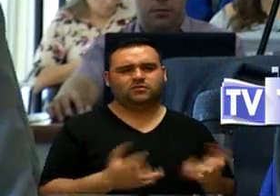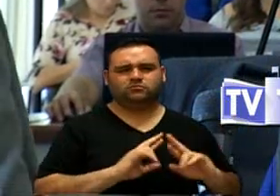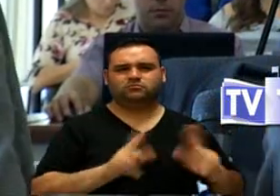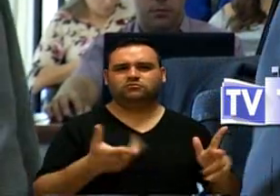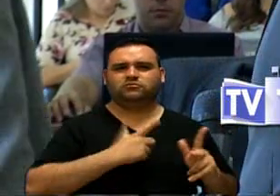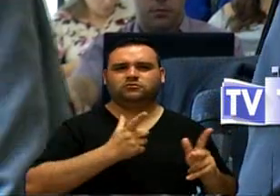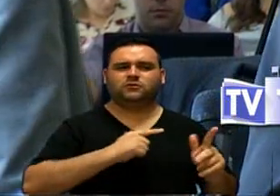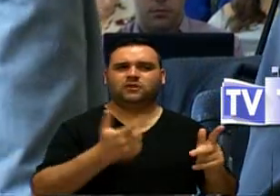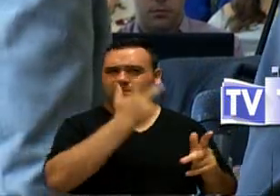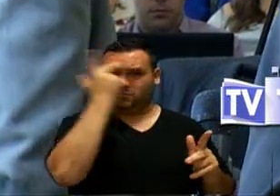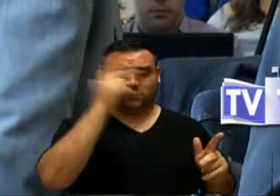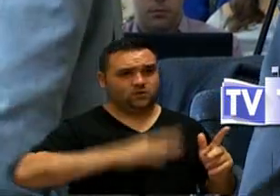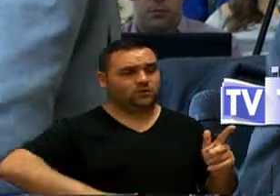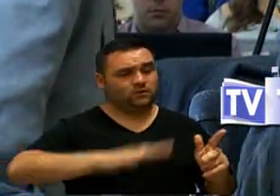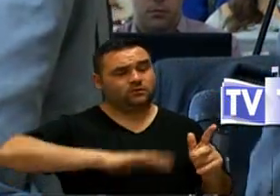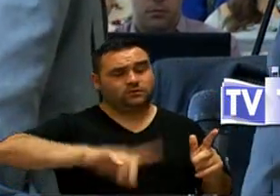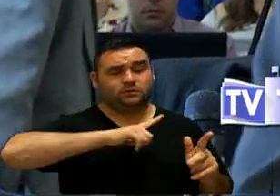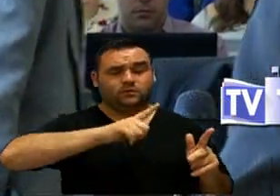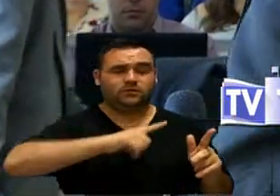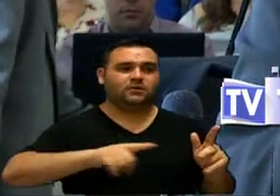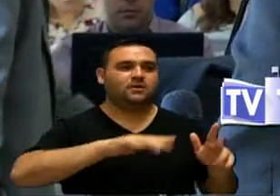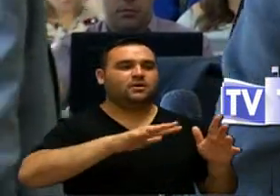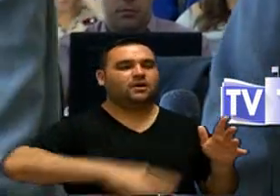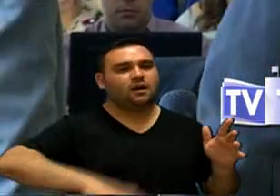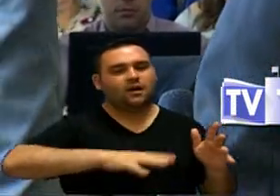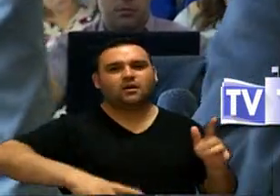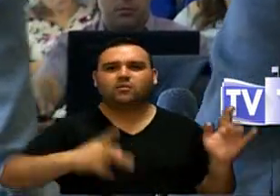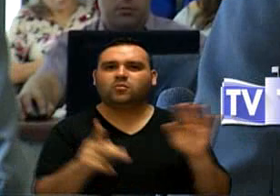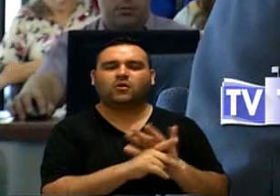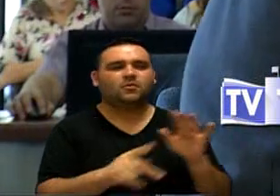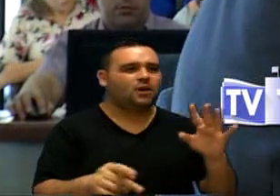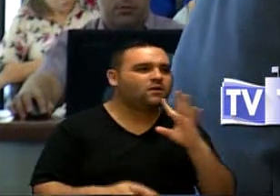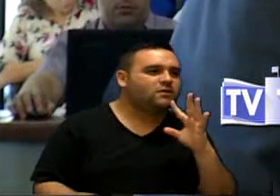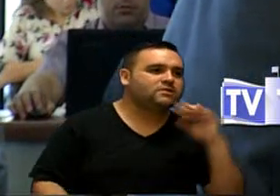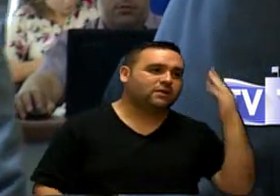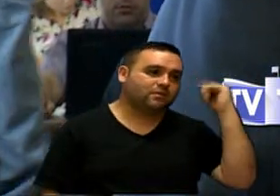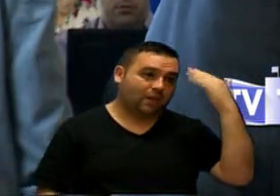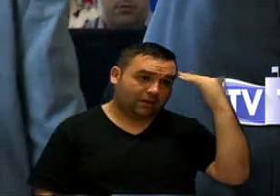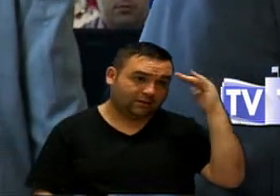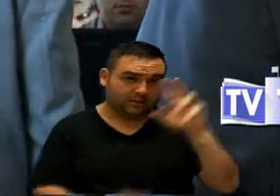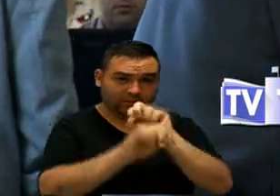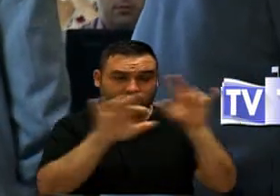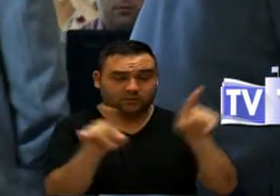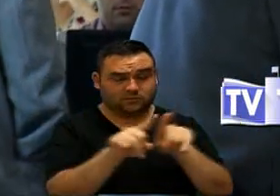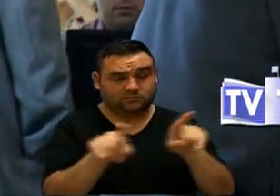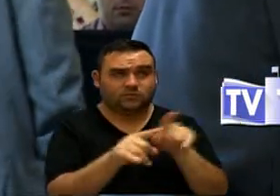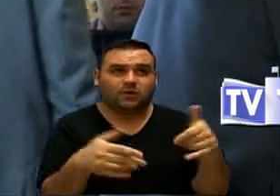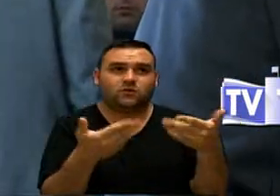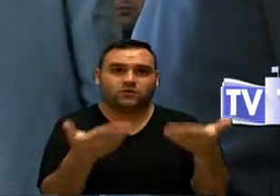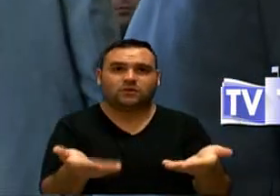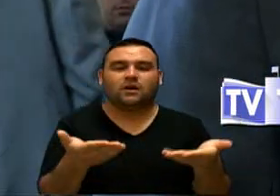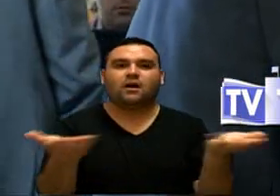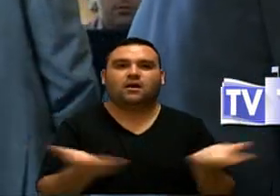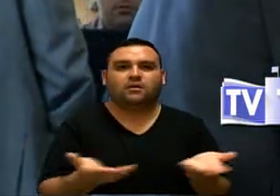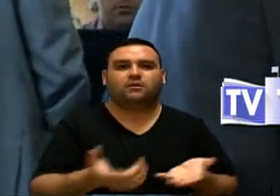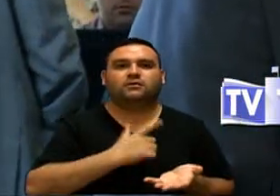diferença de ter pessoas da área, do métier, de fazer o que entende. Vossa Excelência, embora